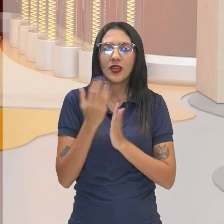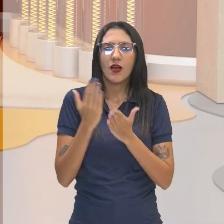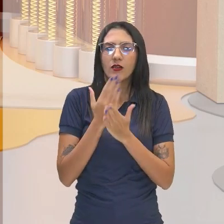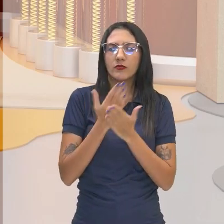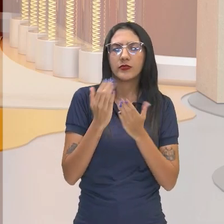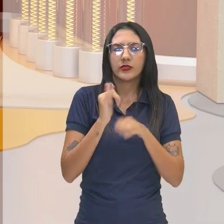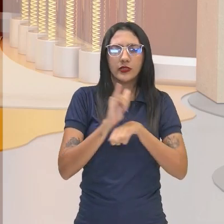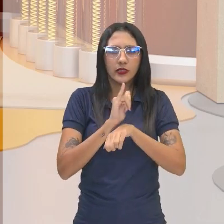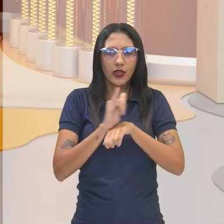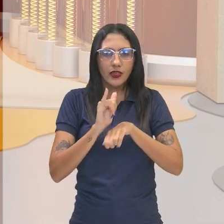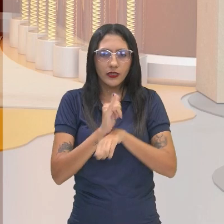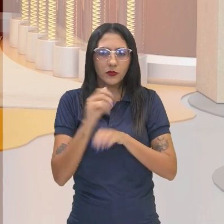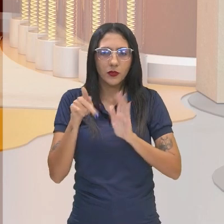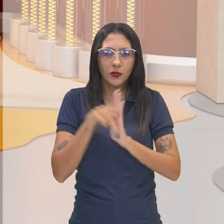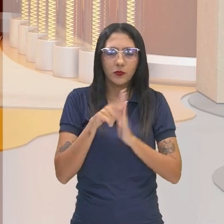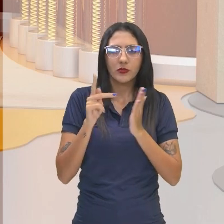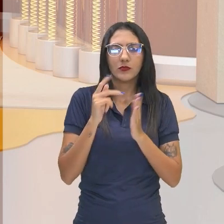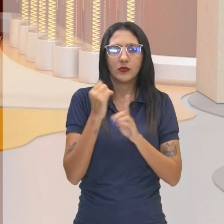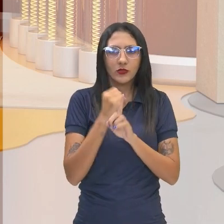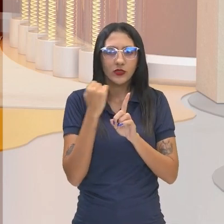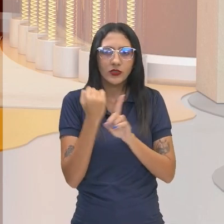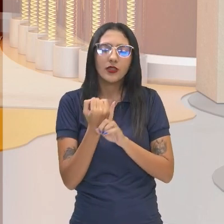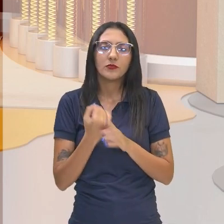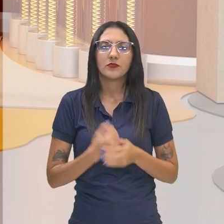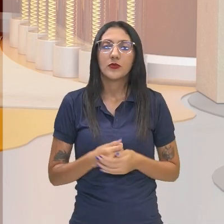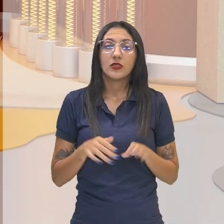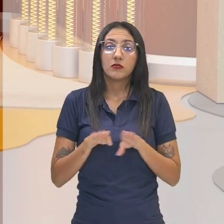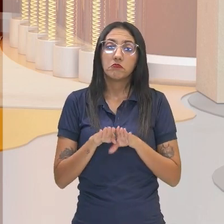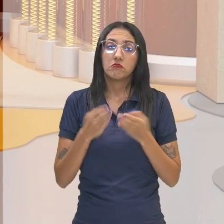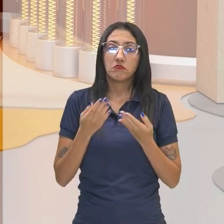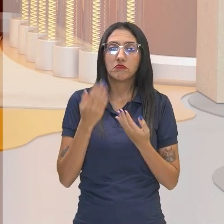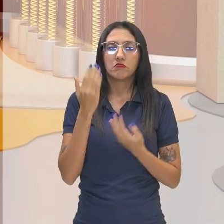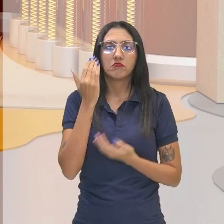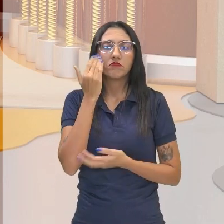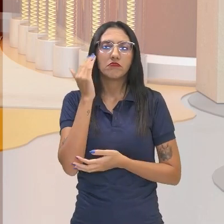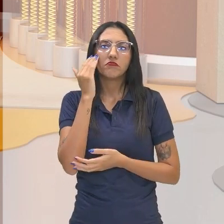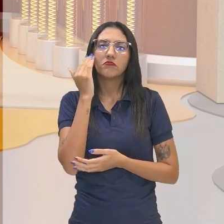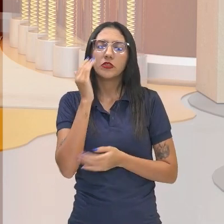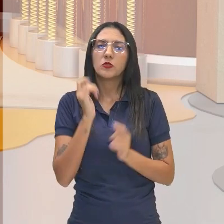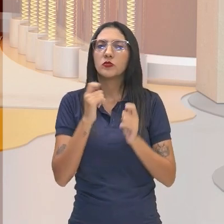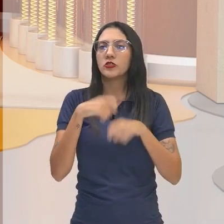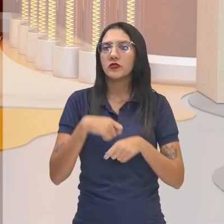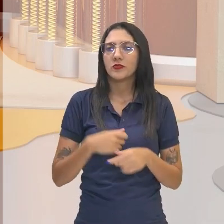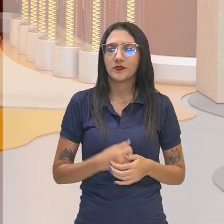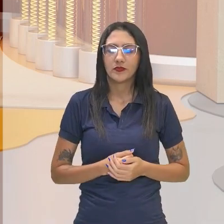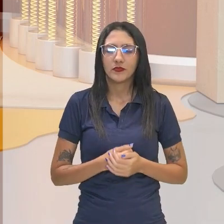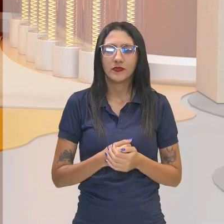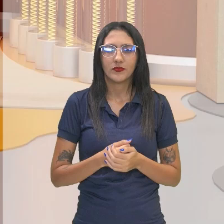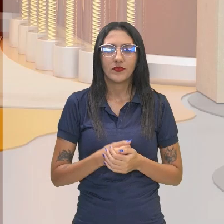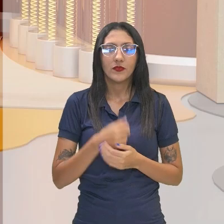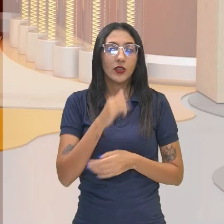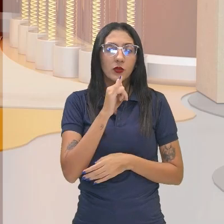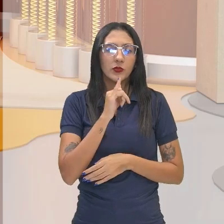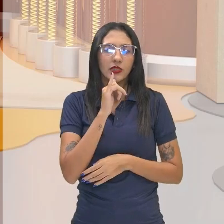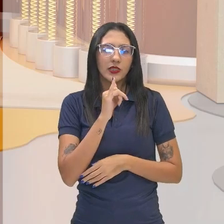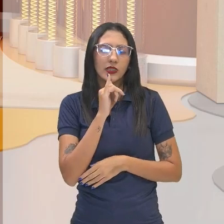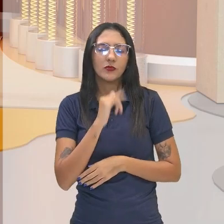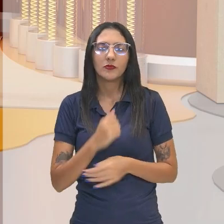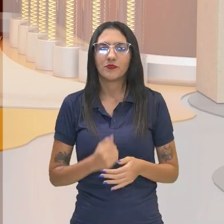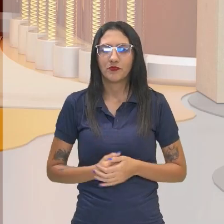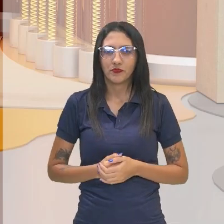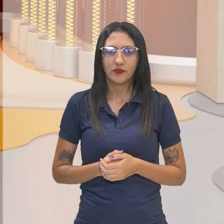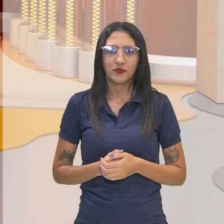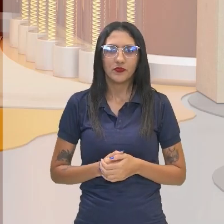humanidade, e também para prever, né, se uma agricultura ia